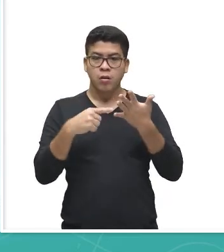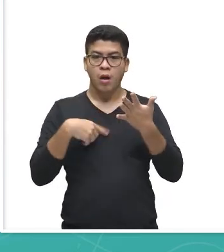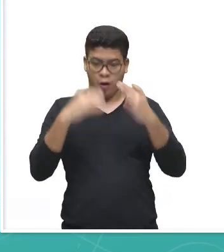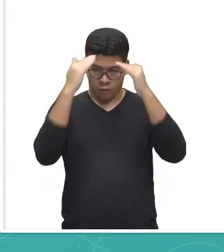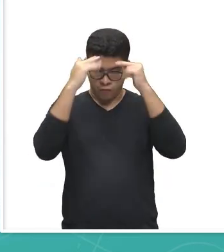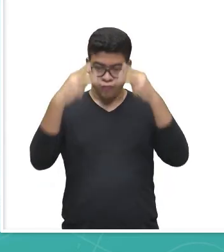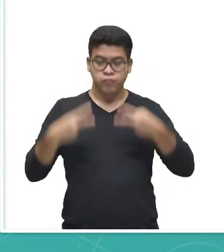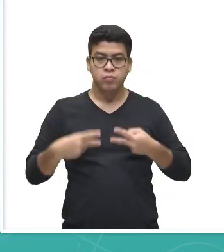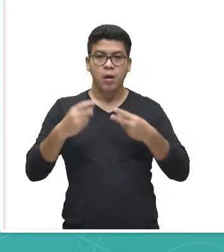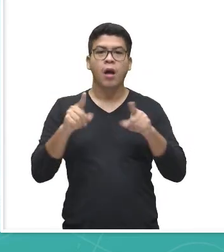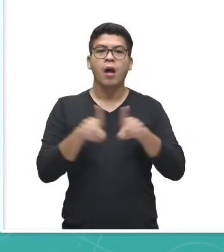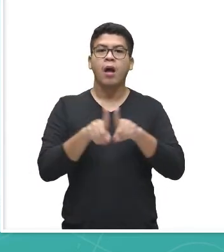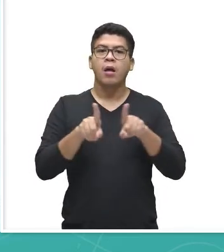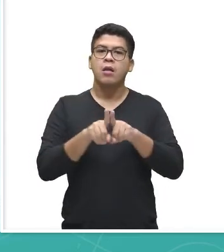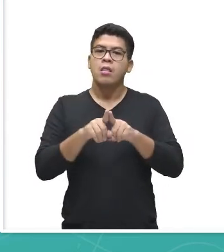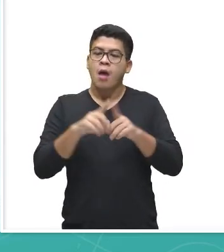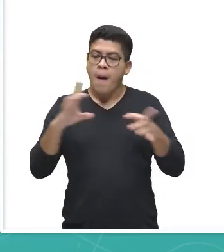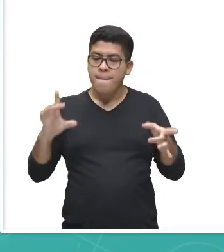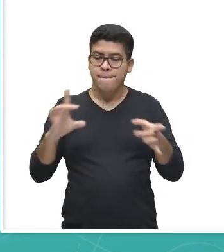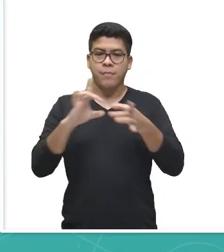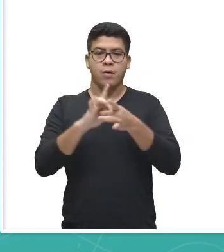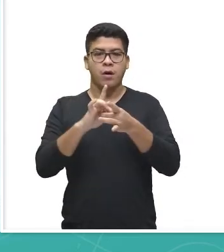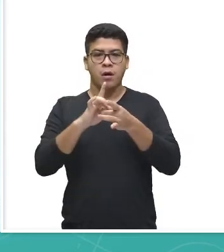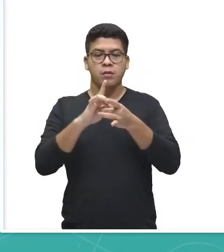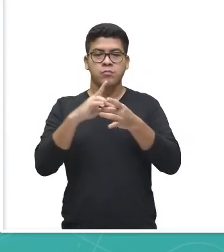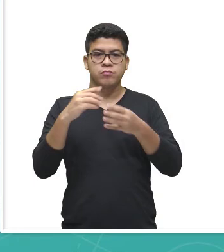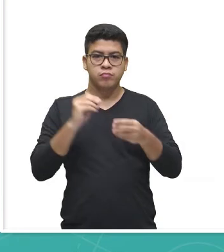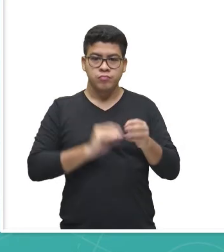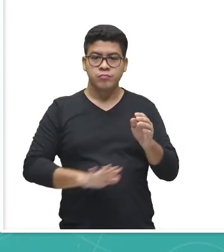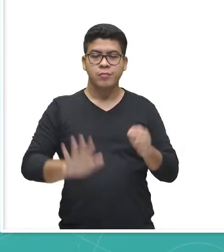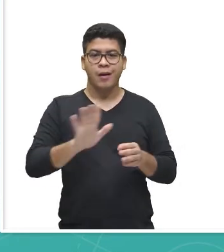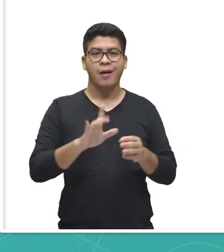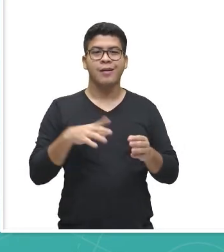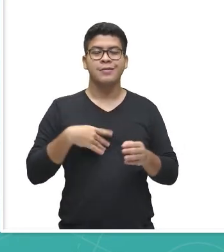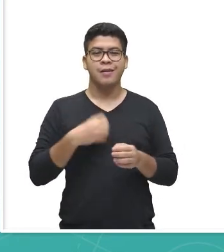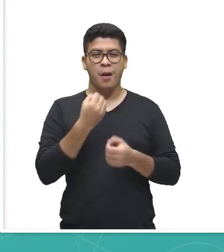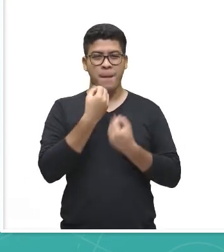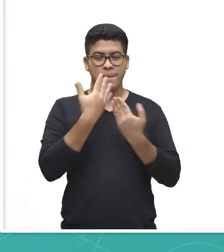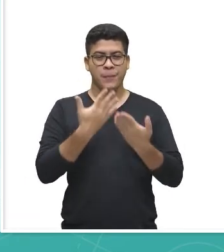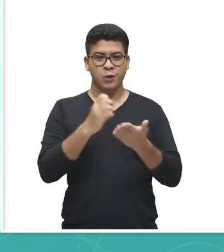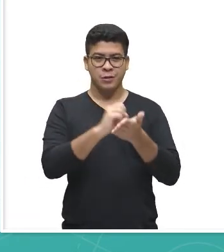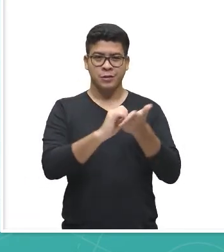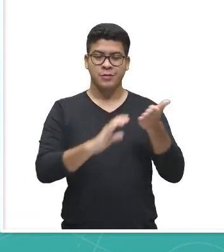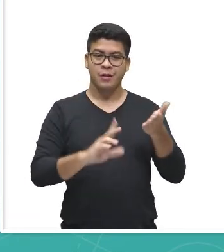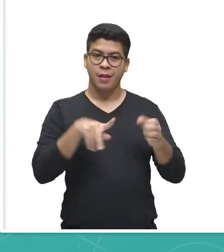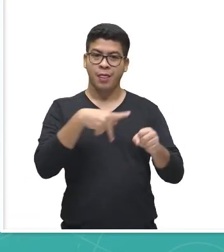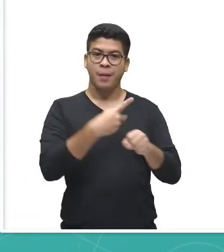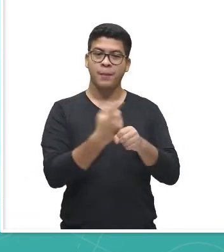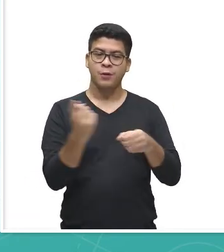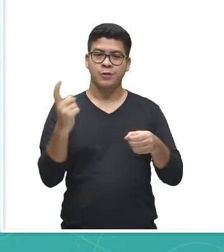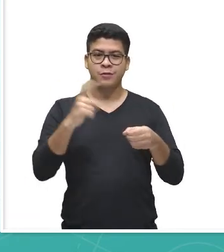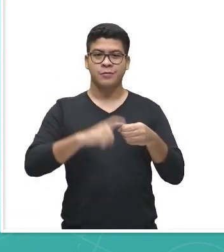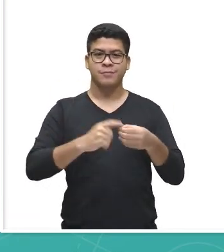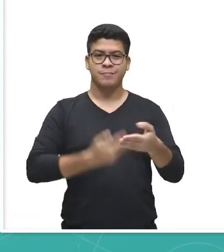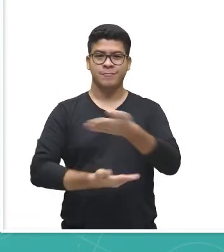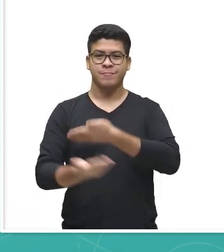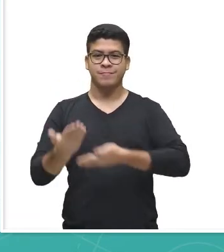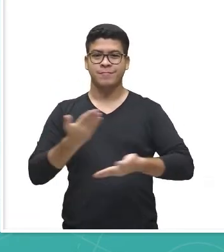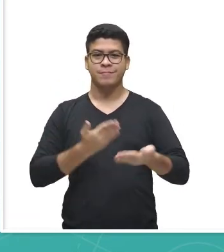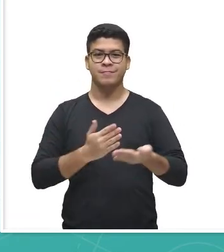sentido e a sua relação com as propriedades organolépticas. Então, boa atividade para vocês. Daqui a pouco a gente retorna para interagir.